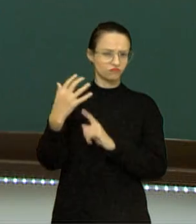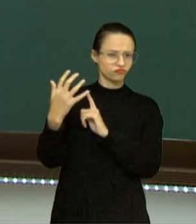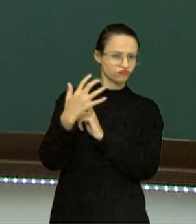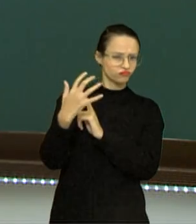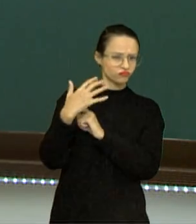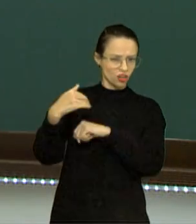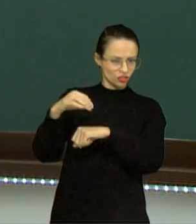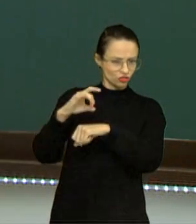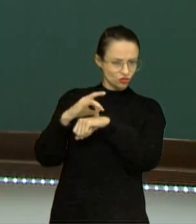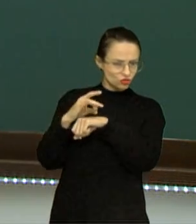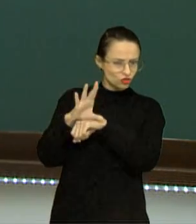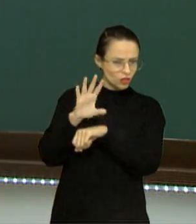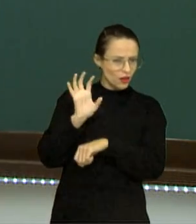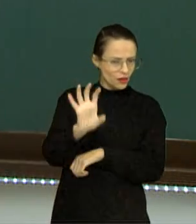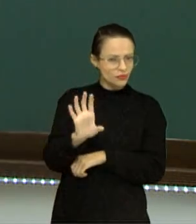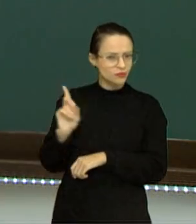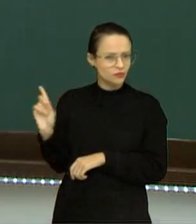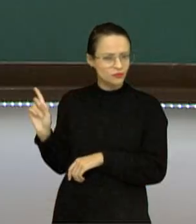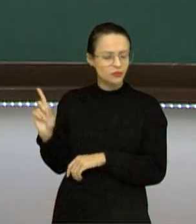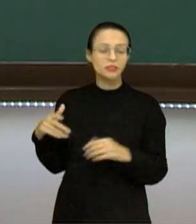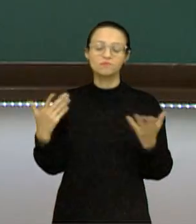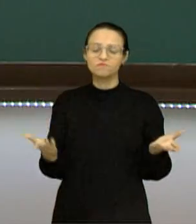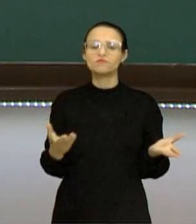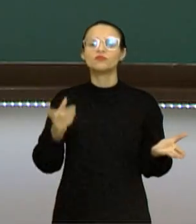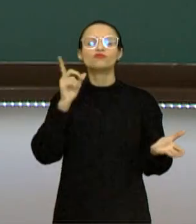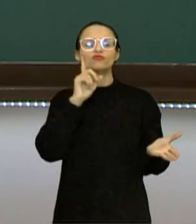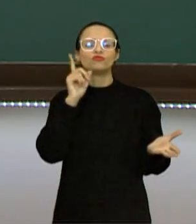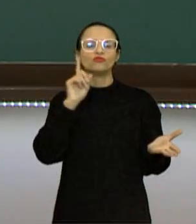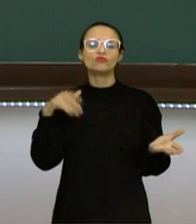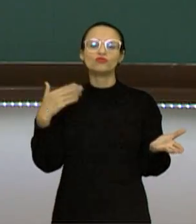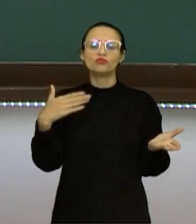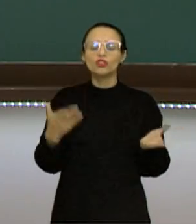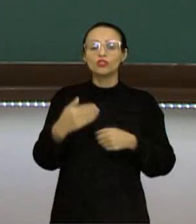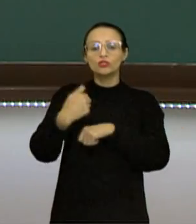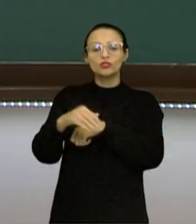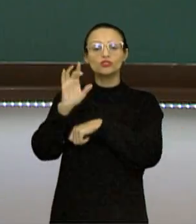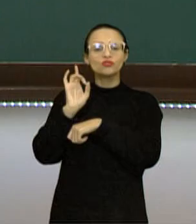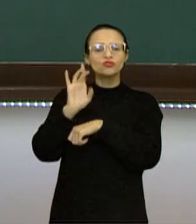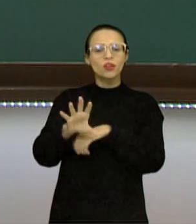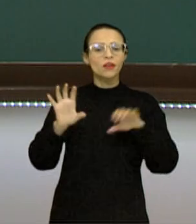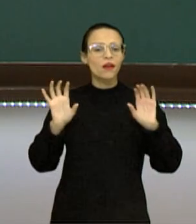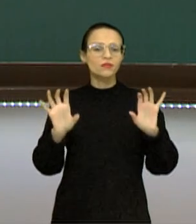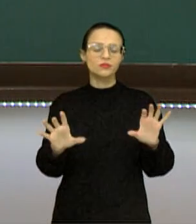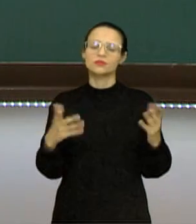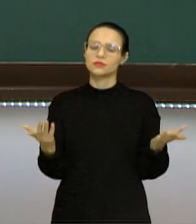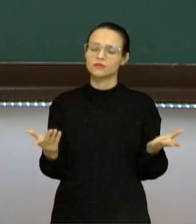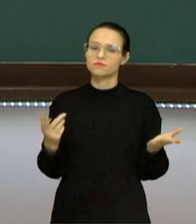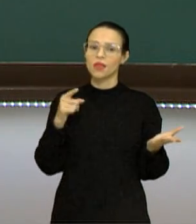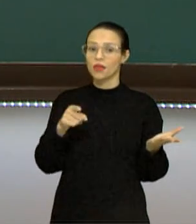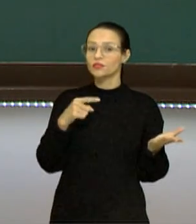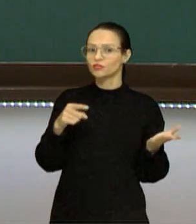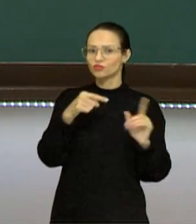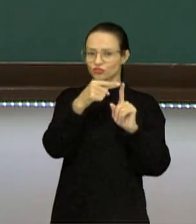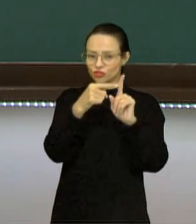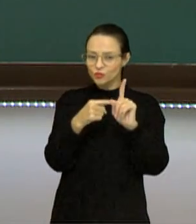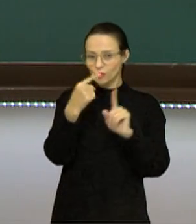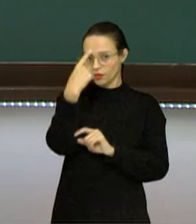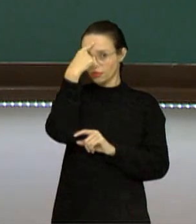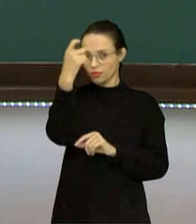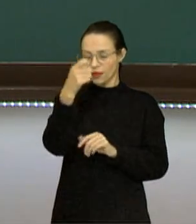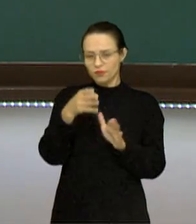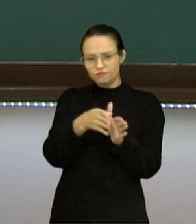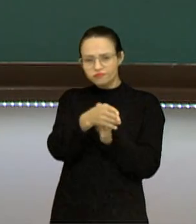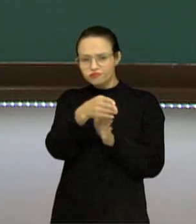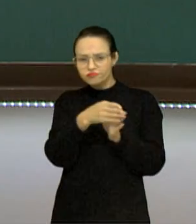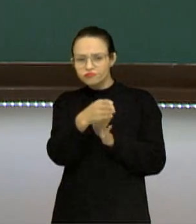como essas? Então, no nosso dia a dia, dicas desse modelo, com essas ideias de trazer uma